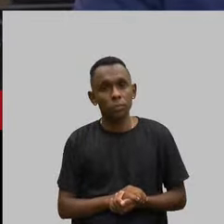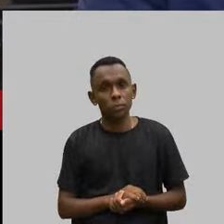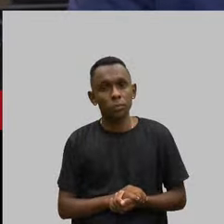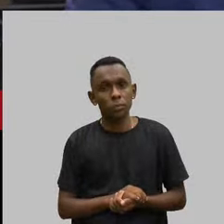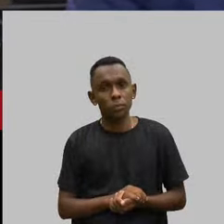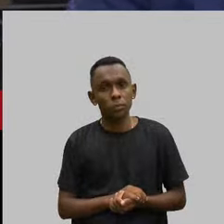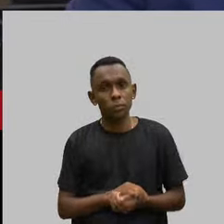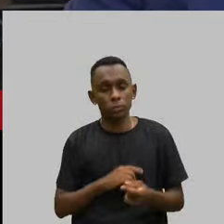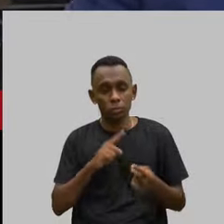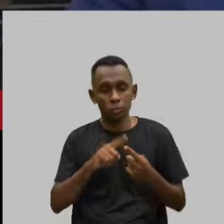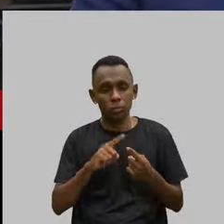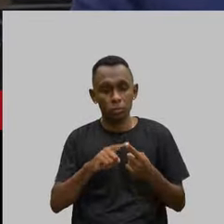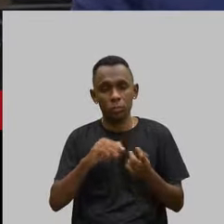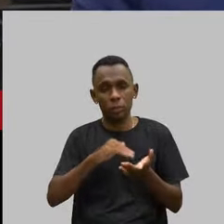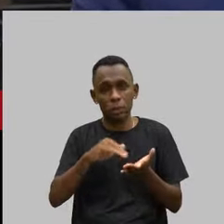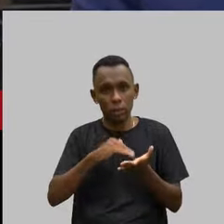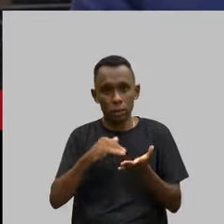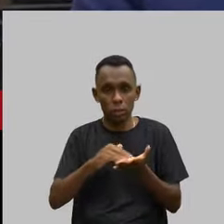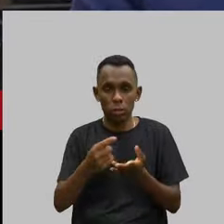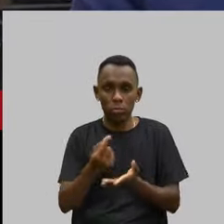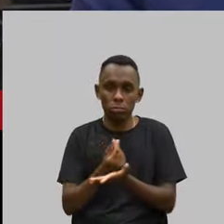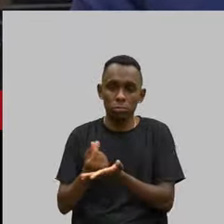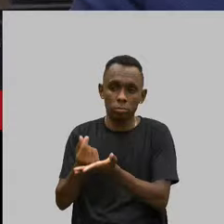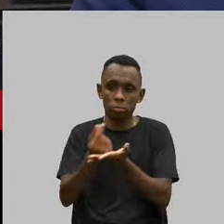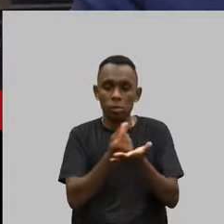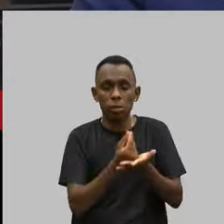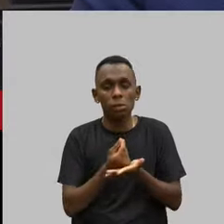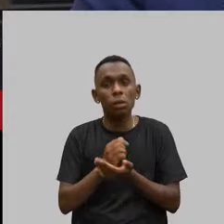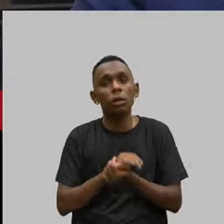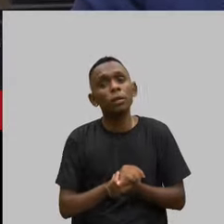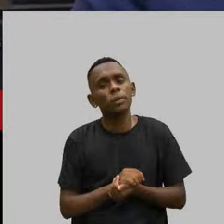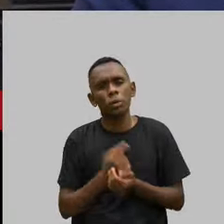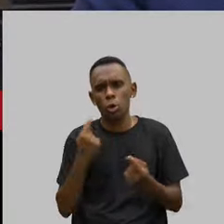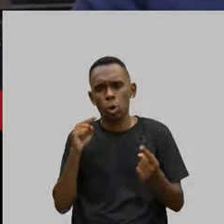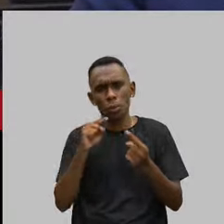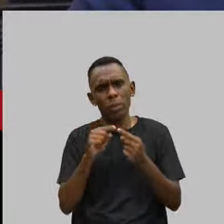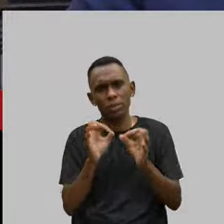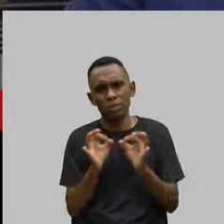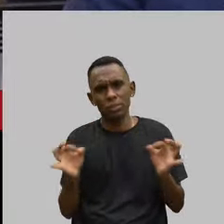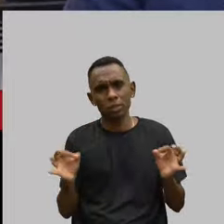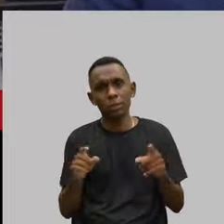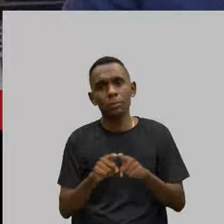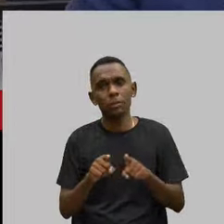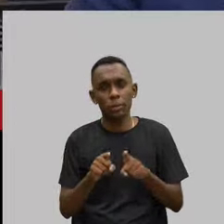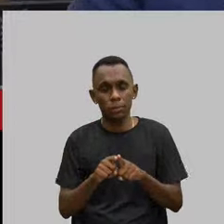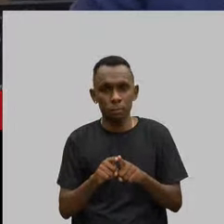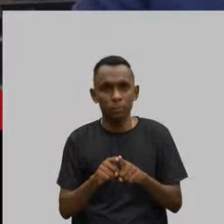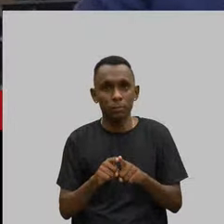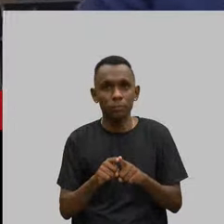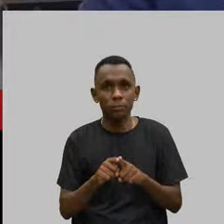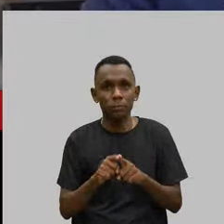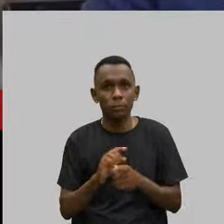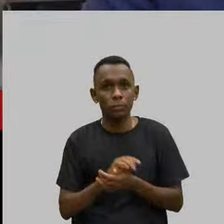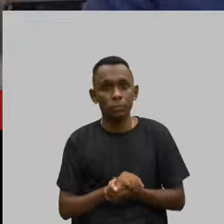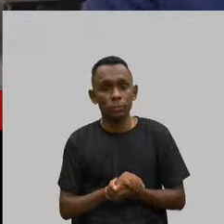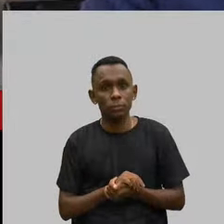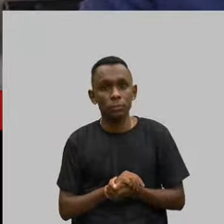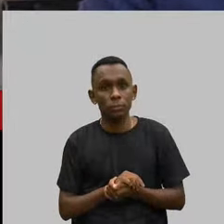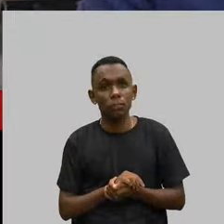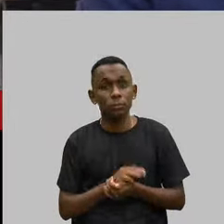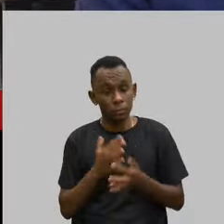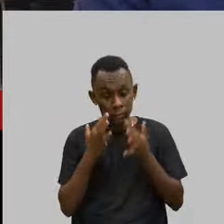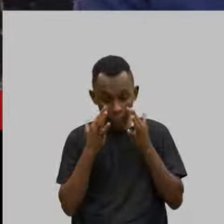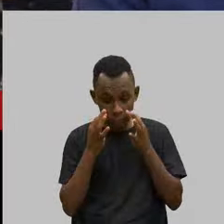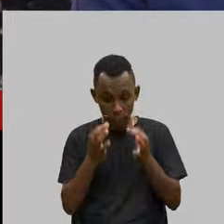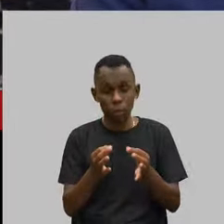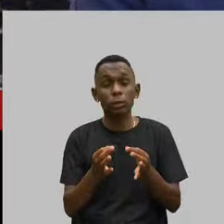de fazenda meu questionamento bem objetivo e bem simples secretário eu atentamente porque